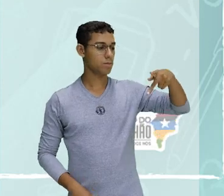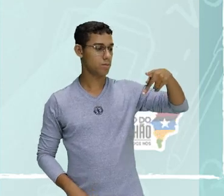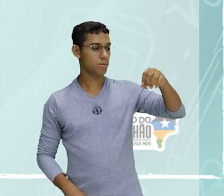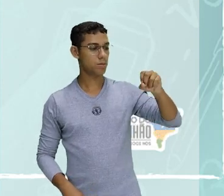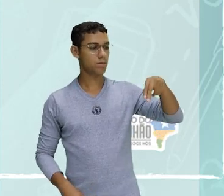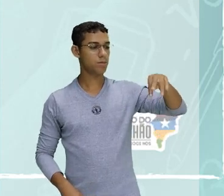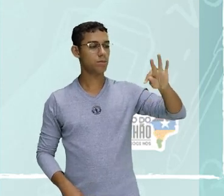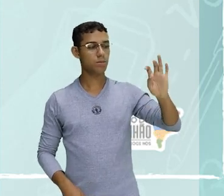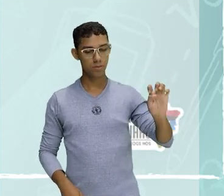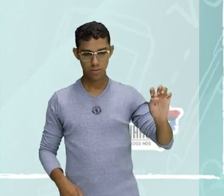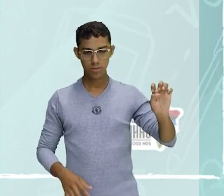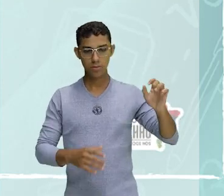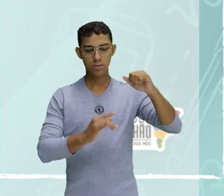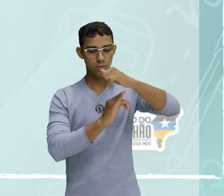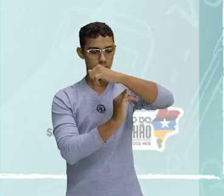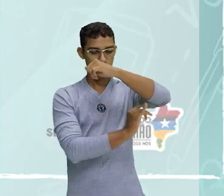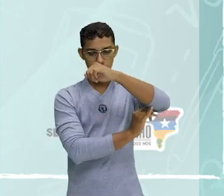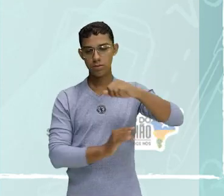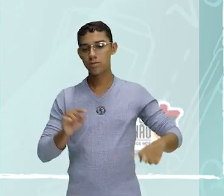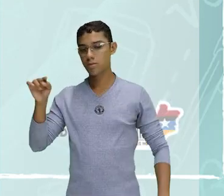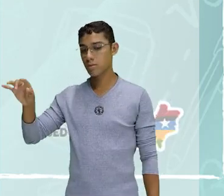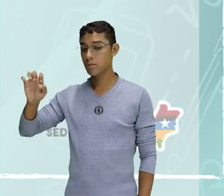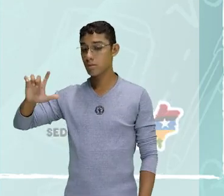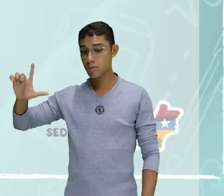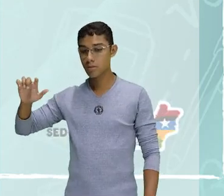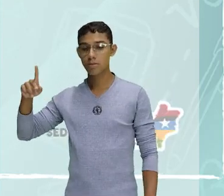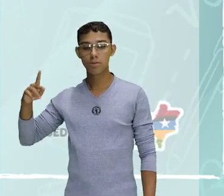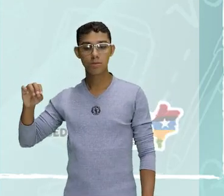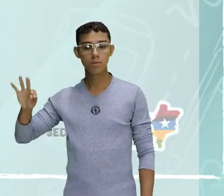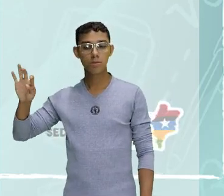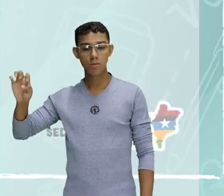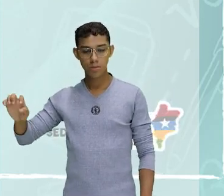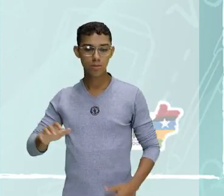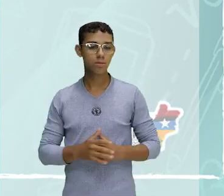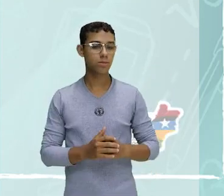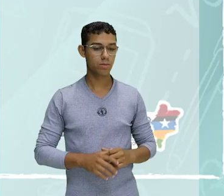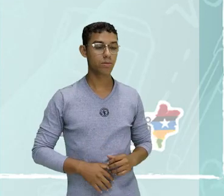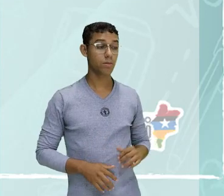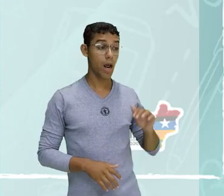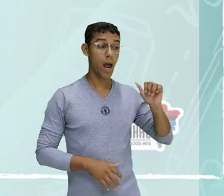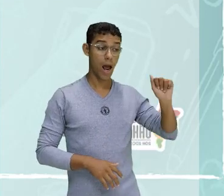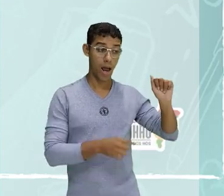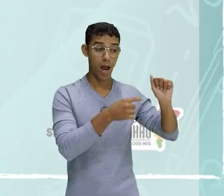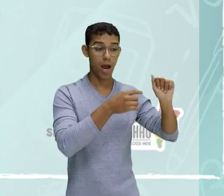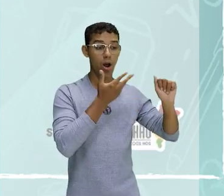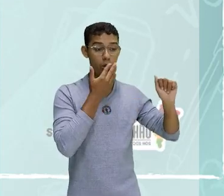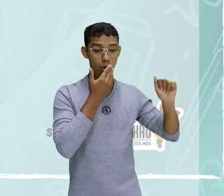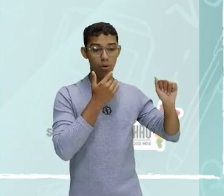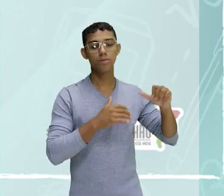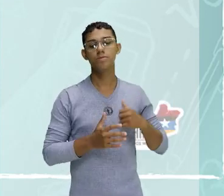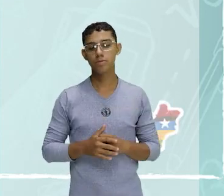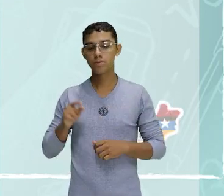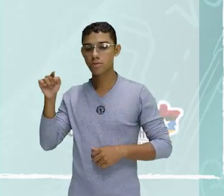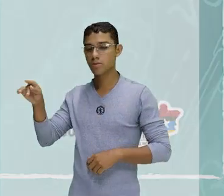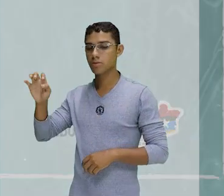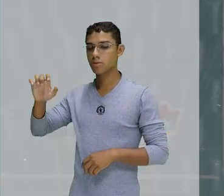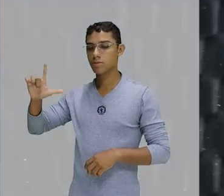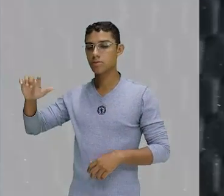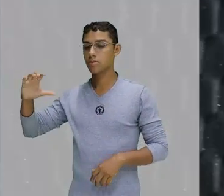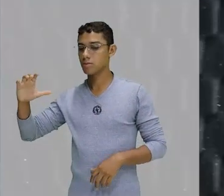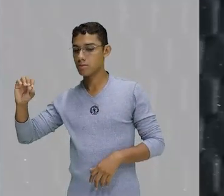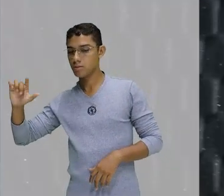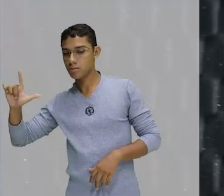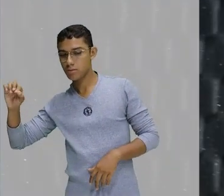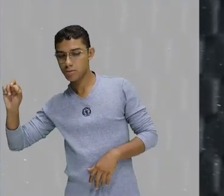ponte. A cor, el color. A estrela, el